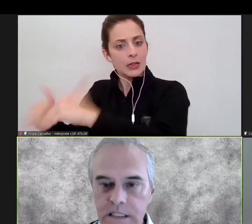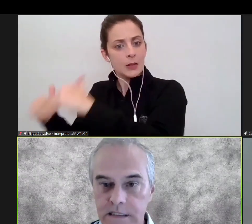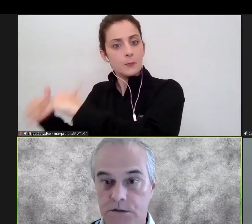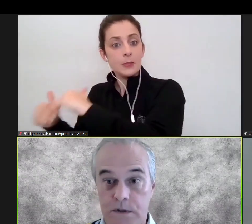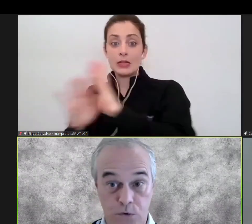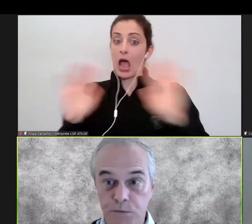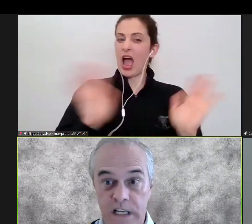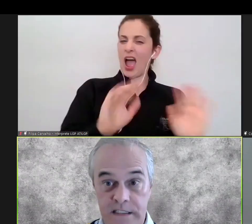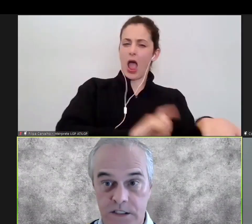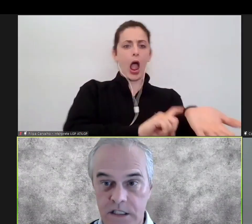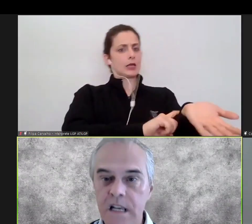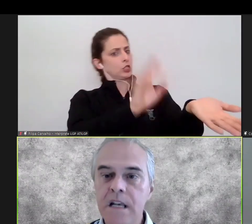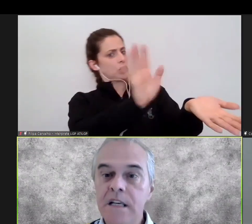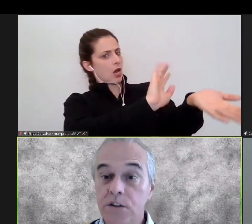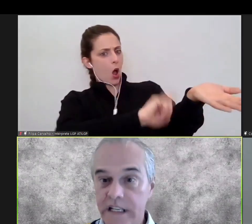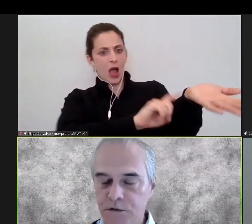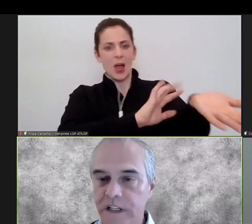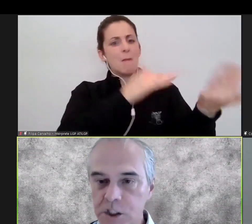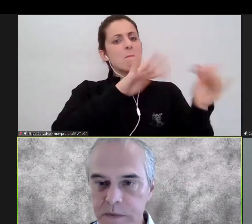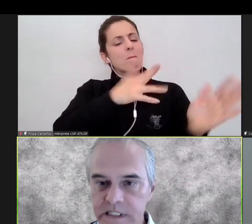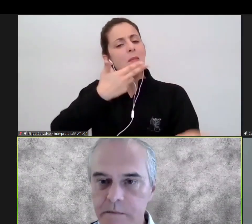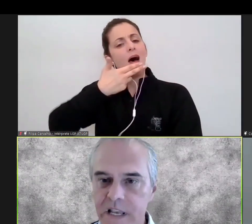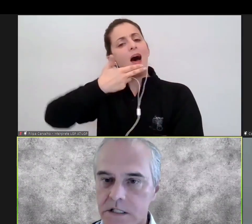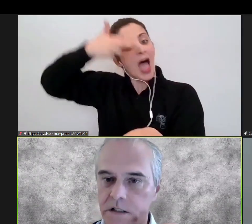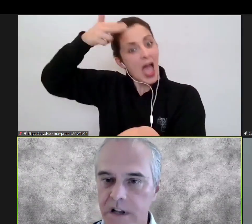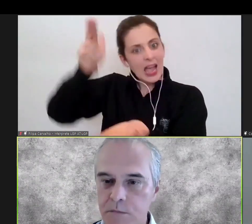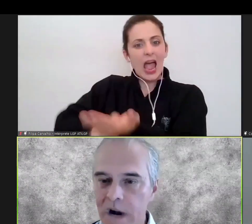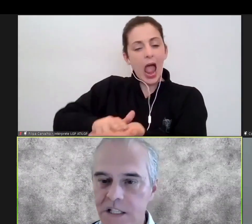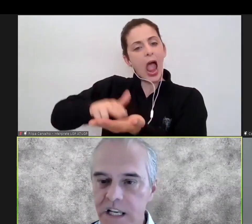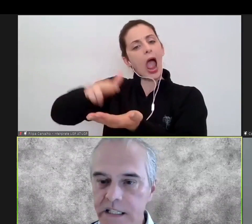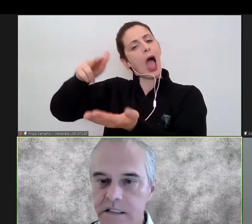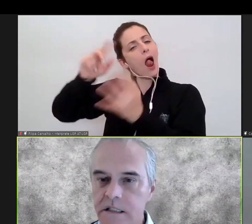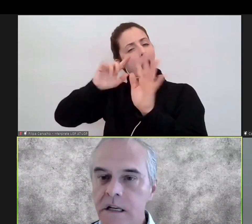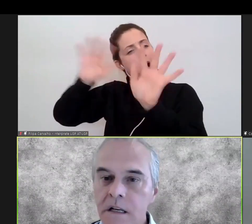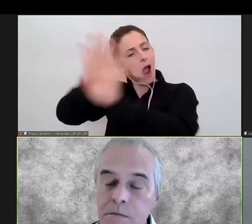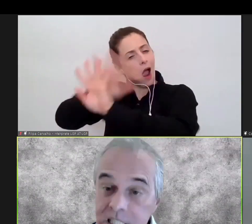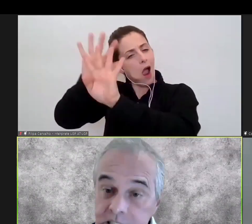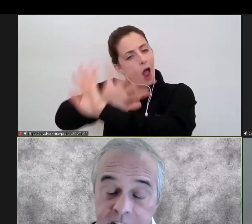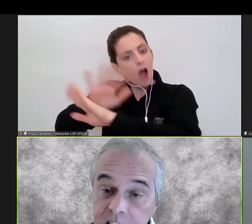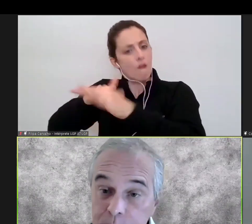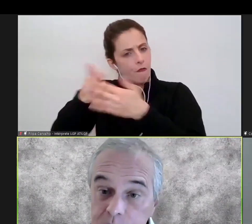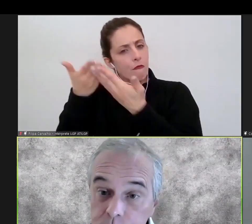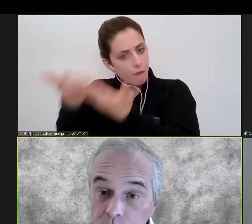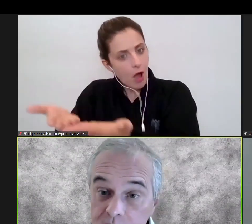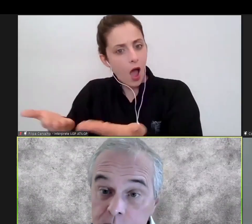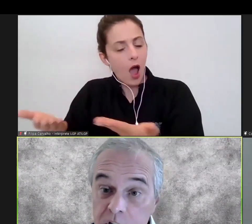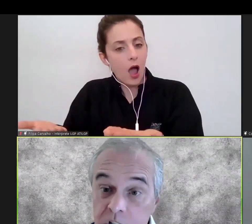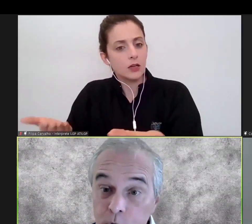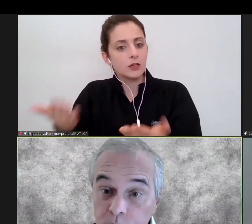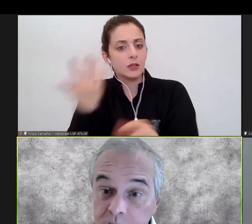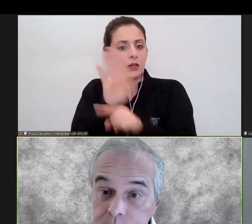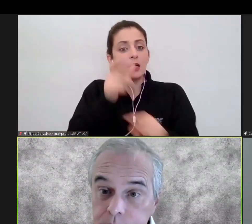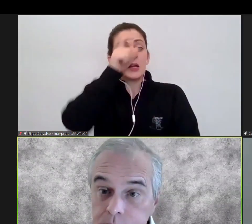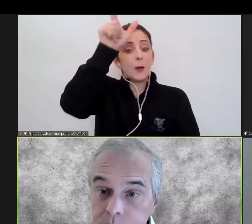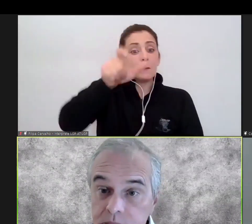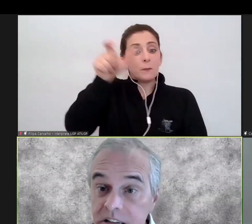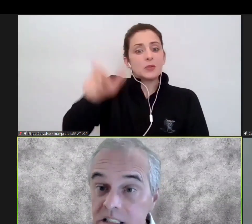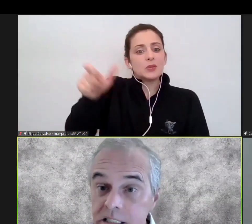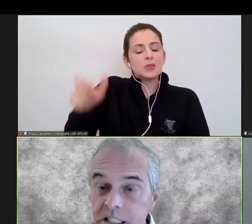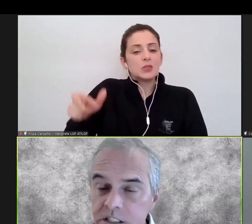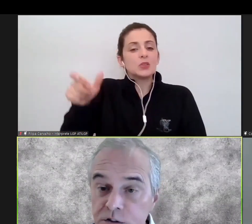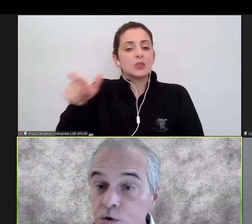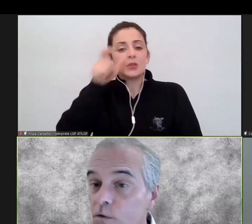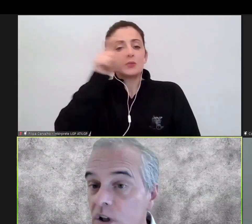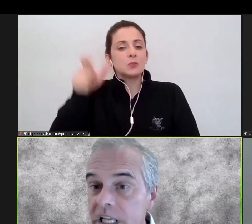associado ao racista, ao clube do racista. Só que ele não fala explicitamente, então ele vai bombardear isso. Mas tem aquela pessoa que simplesmente reproduz. Ela